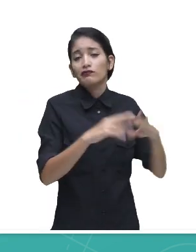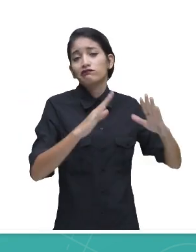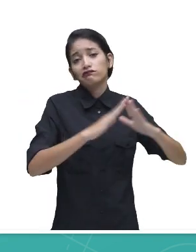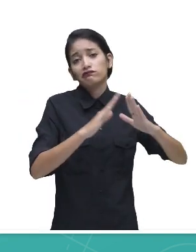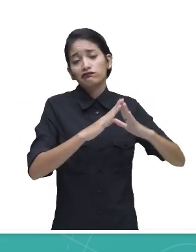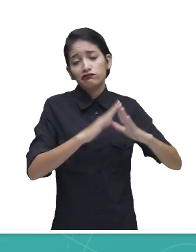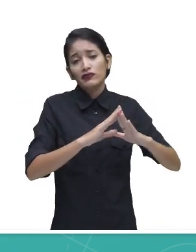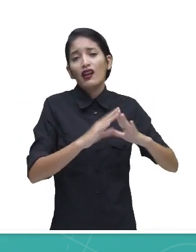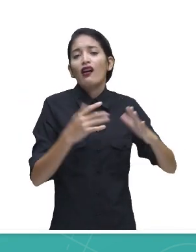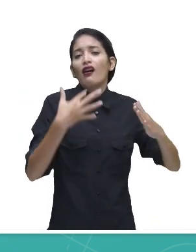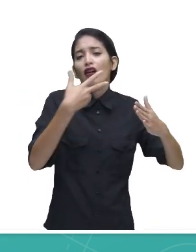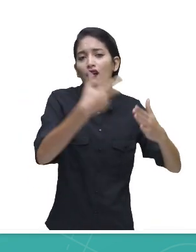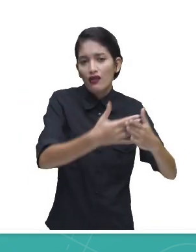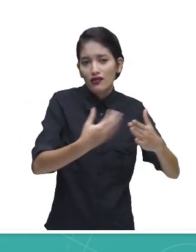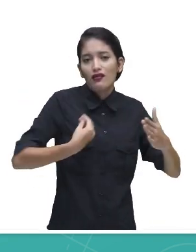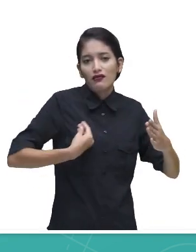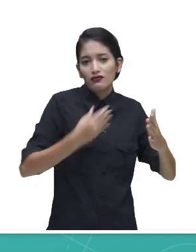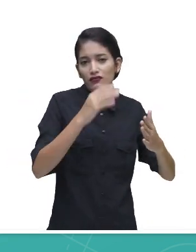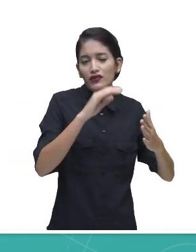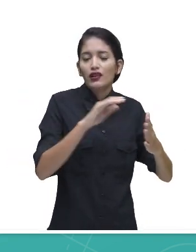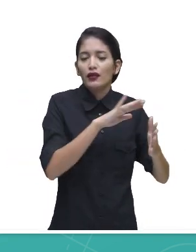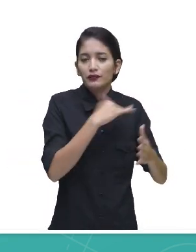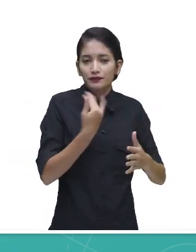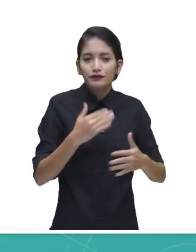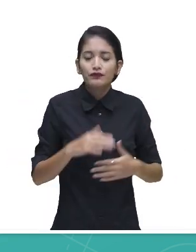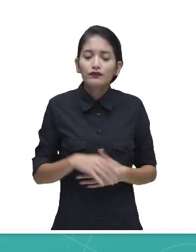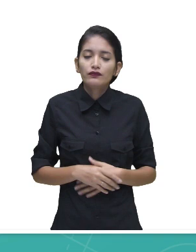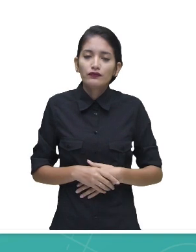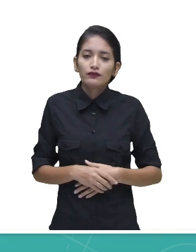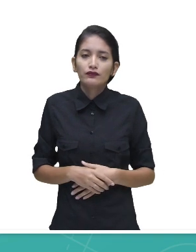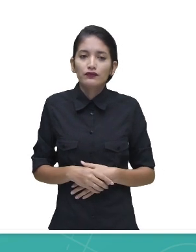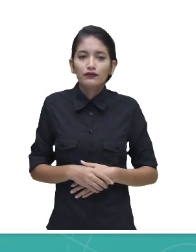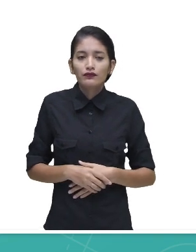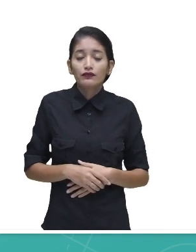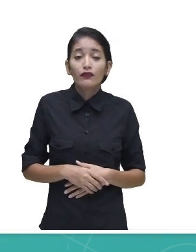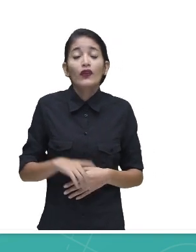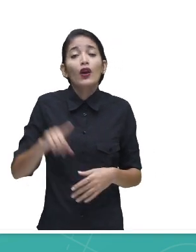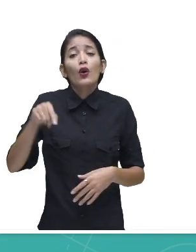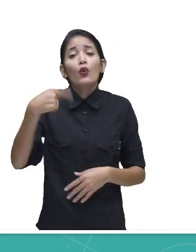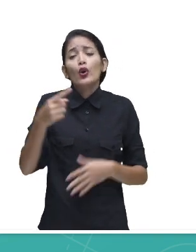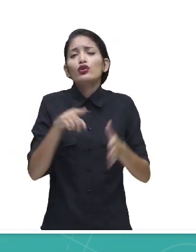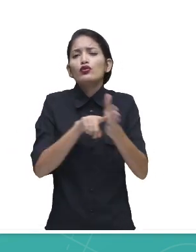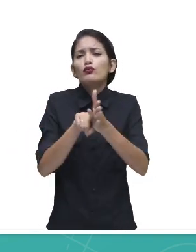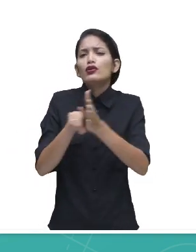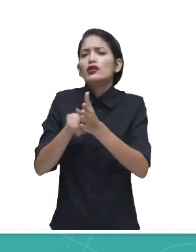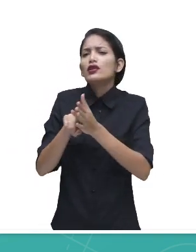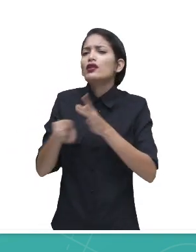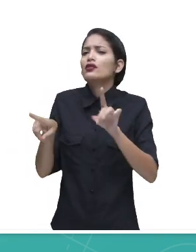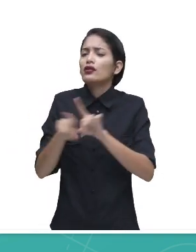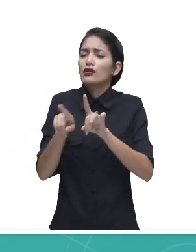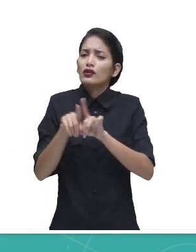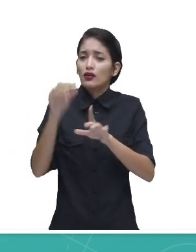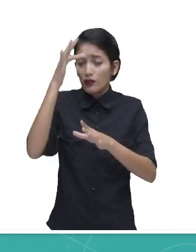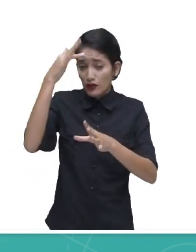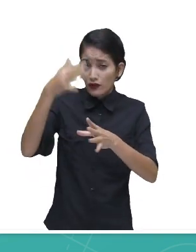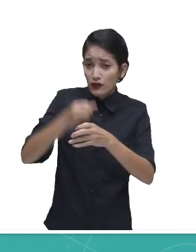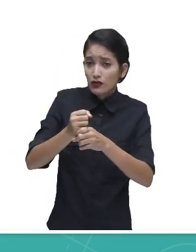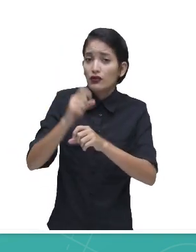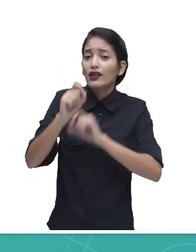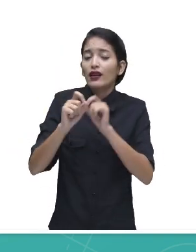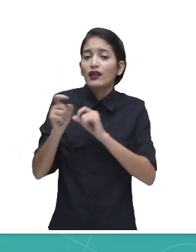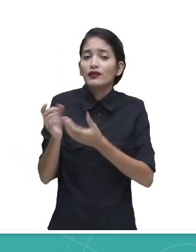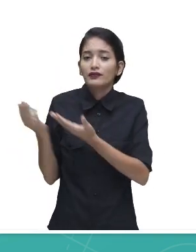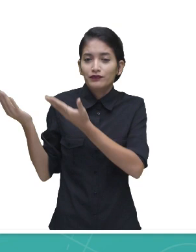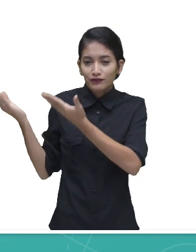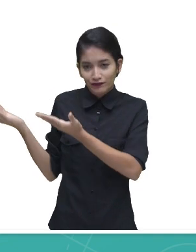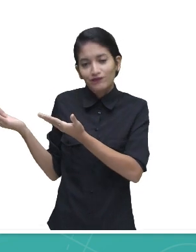até o fim da vida dele. Outro grande, importante pesquisador e físico que nós temos é o Isaac Newton, que vocês vão